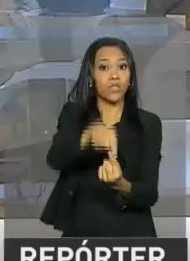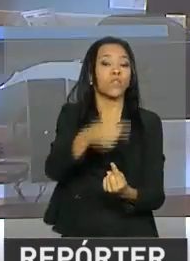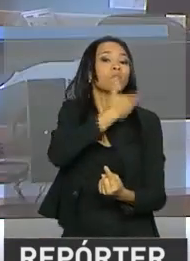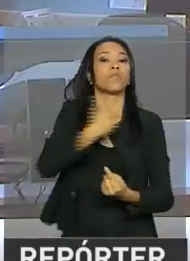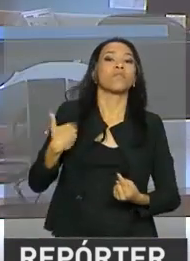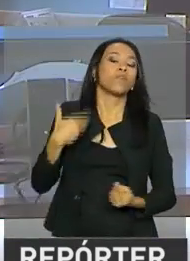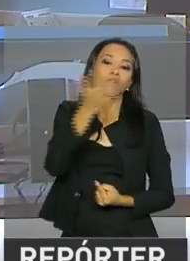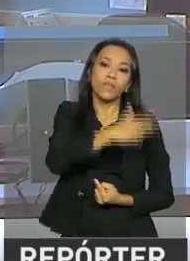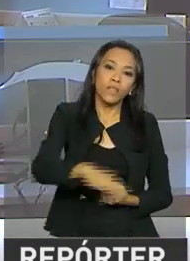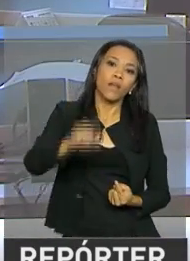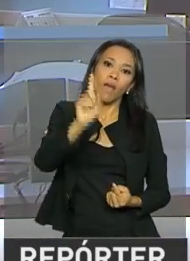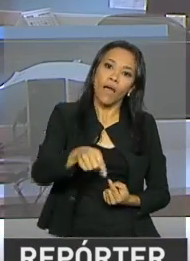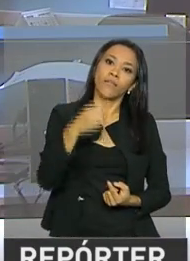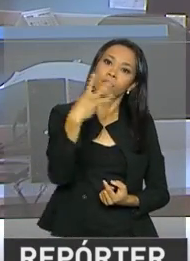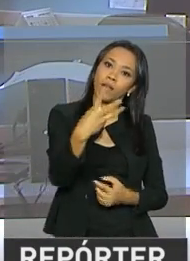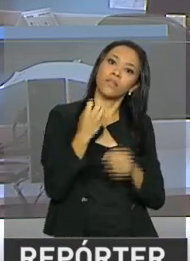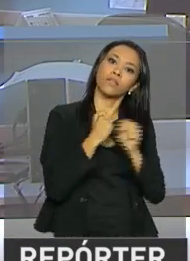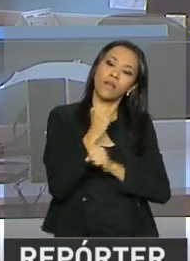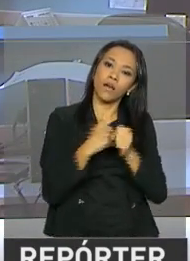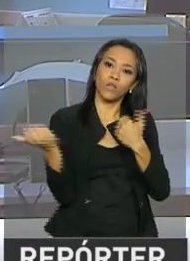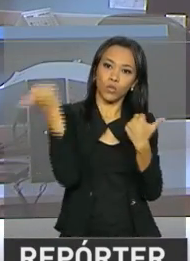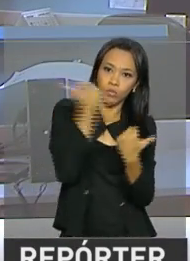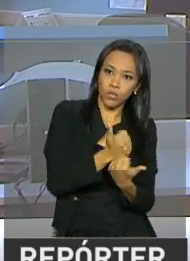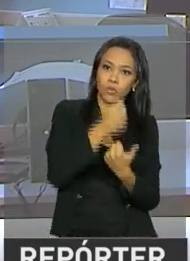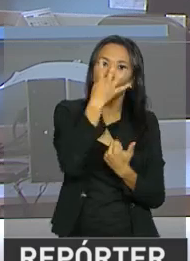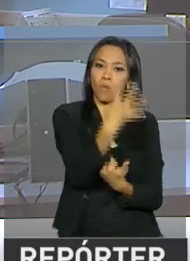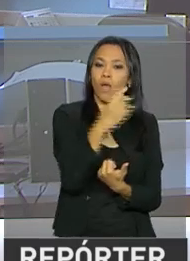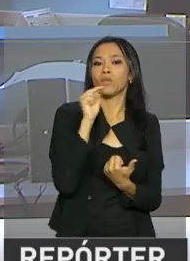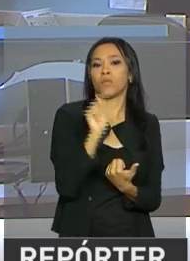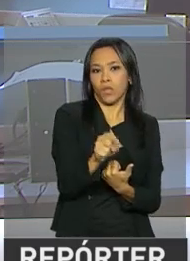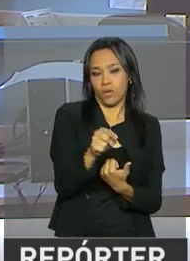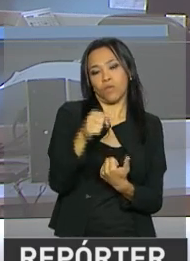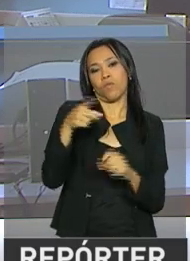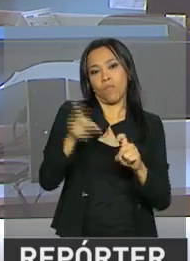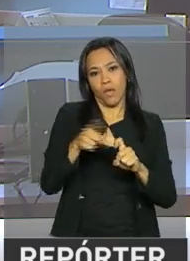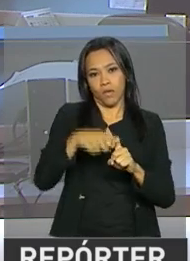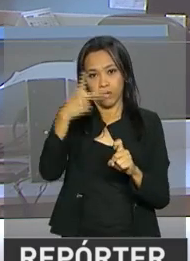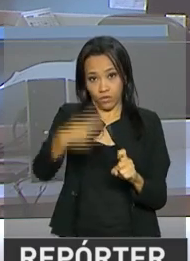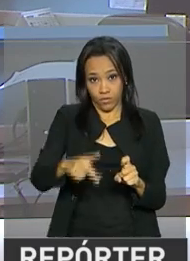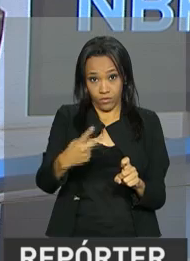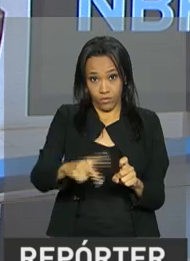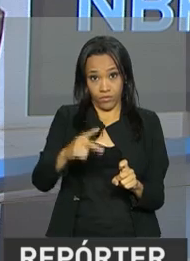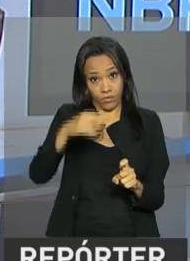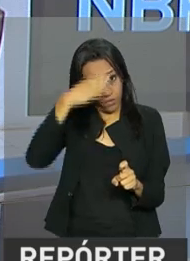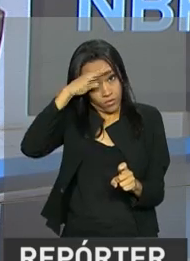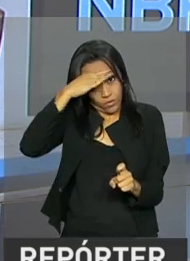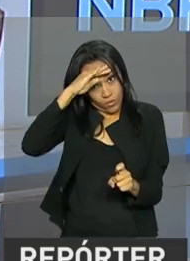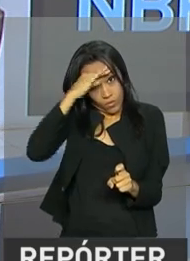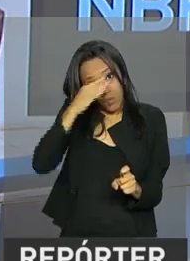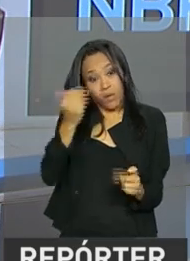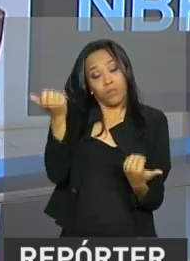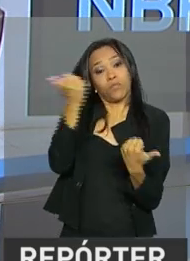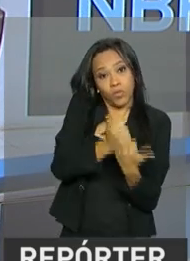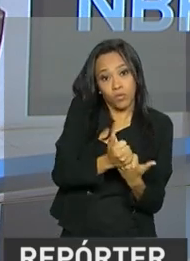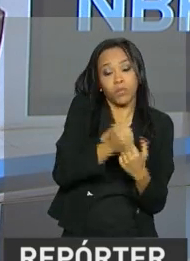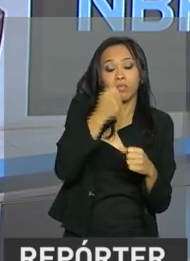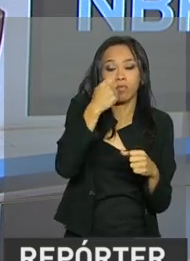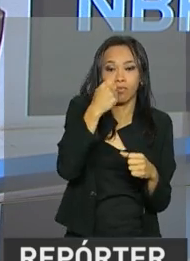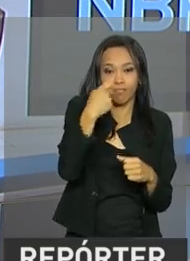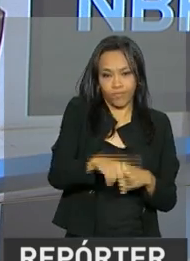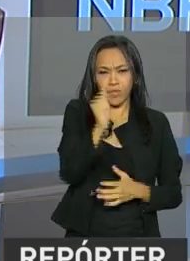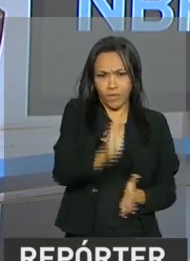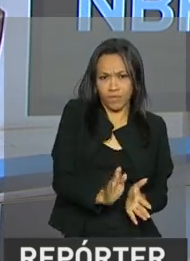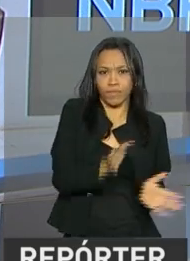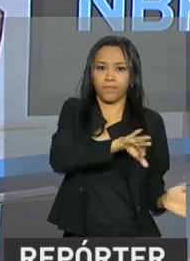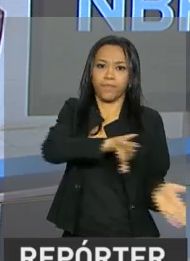é em 3 anos substituir 4.000 médicos estrangeiros por brasileiros e uma união para preservar a